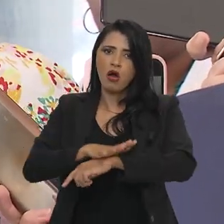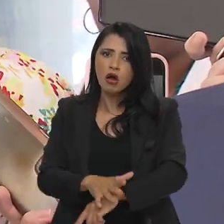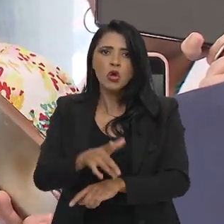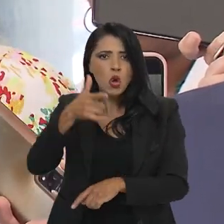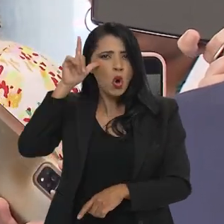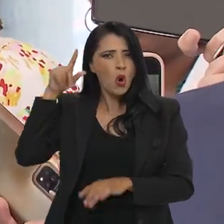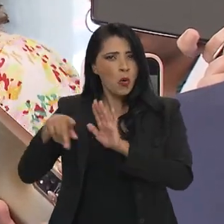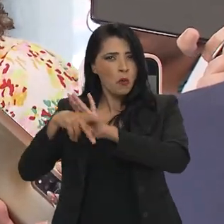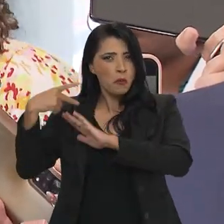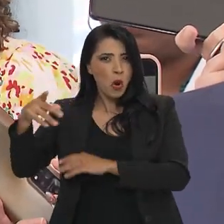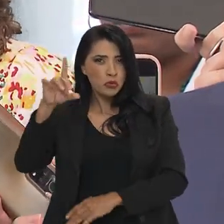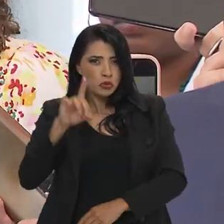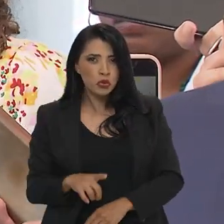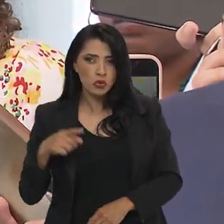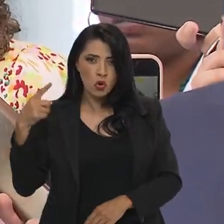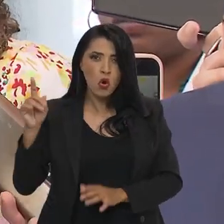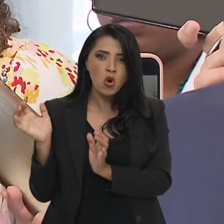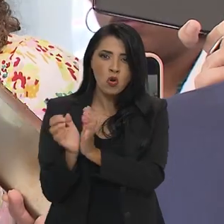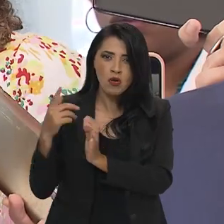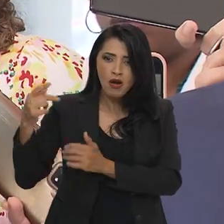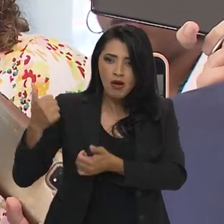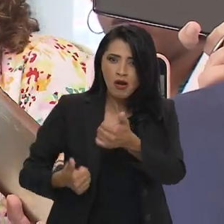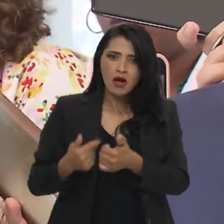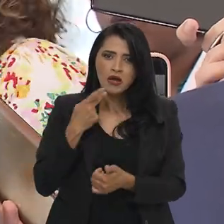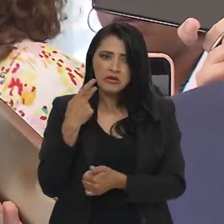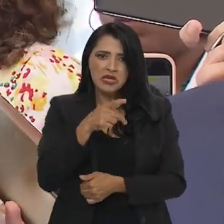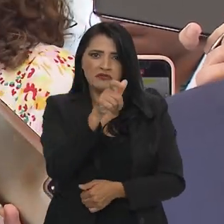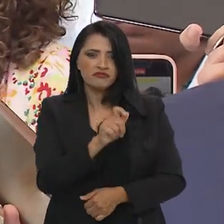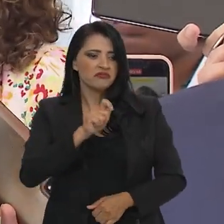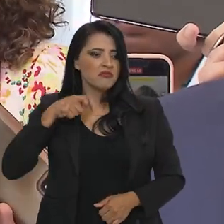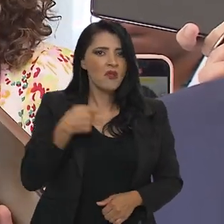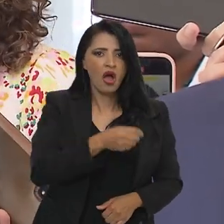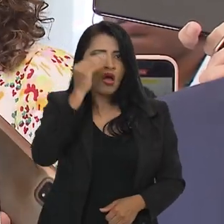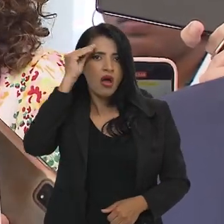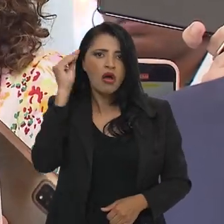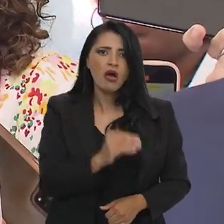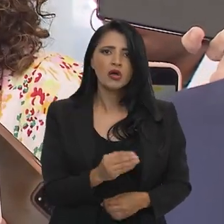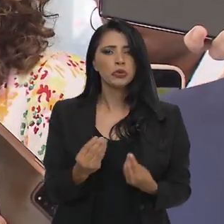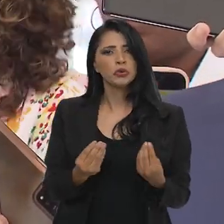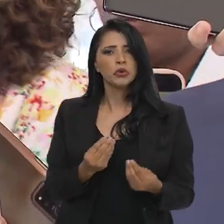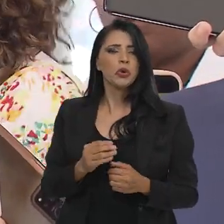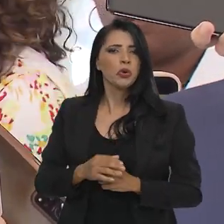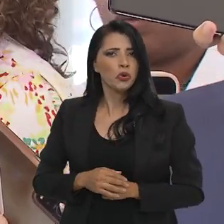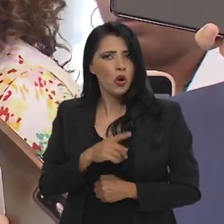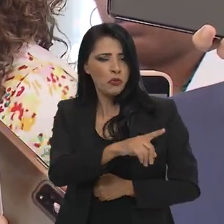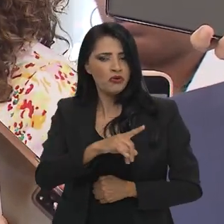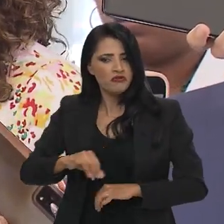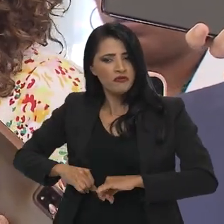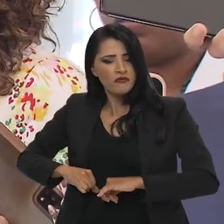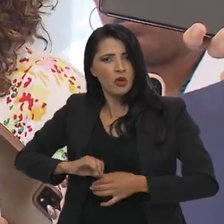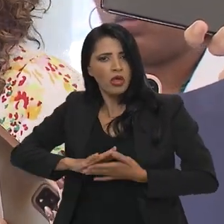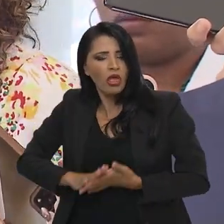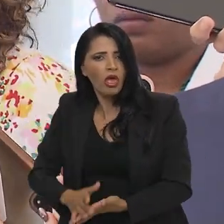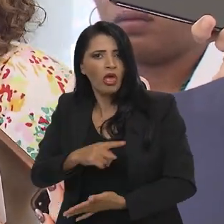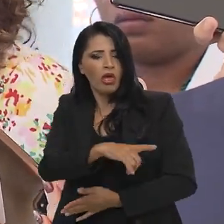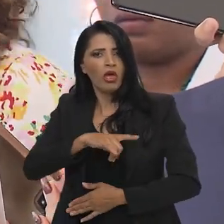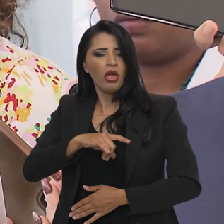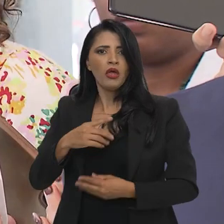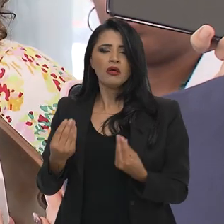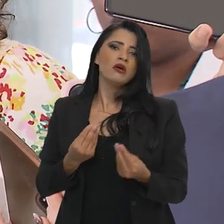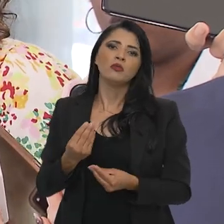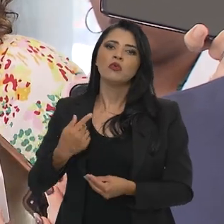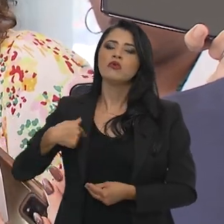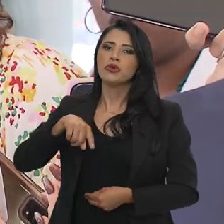racista. Ontem mesmo, o próprio presidente, diretor, quis colocar o Vini, né, como sendo culpado por ter vivido ali esse